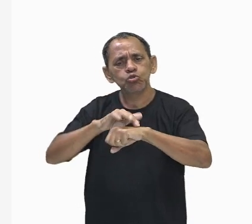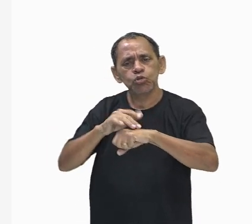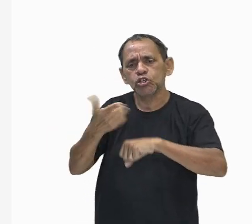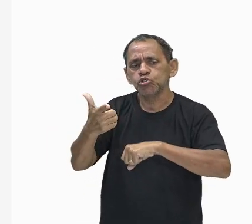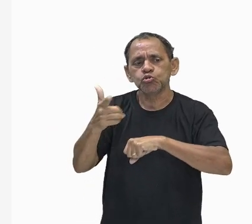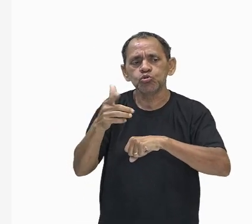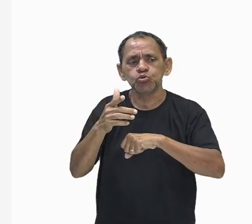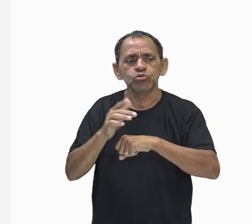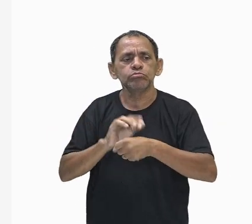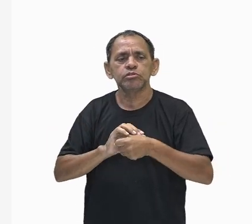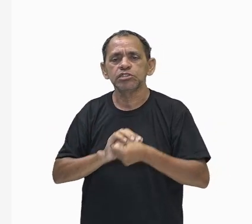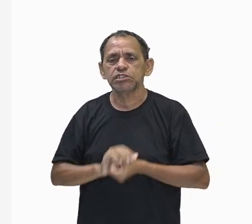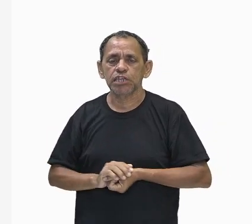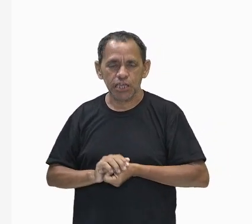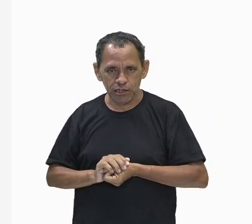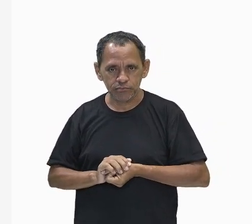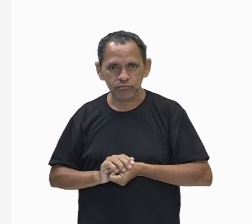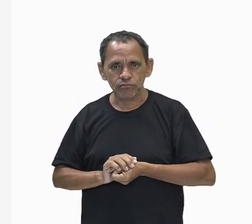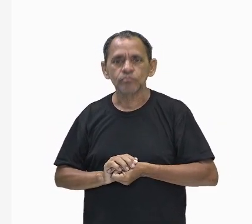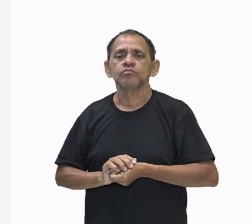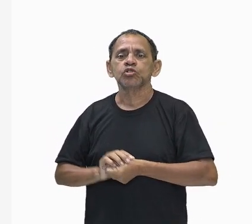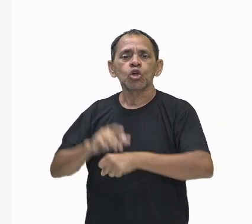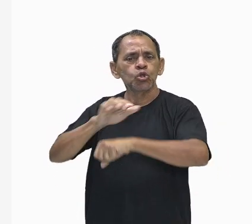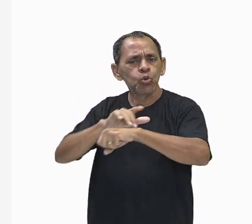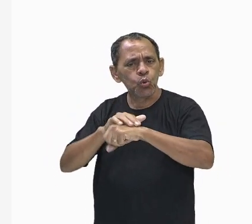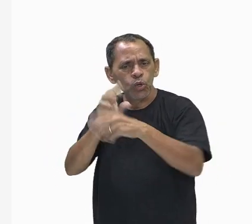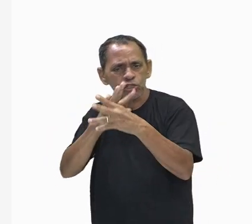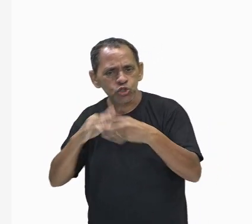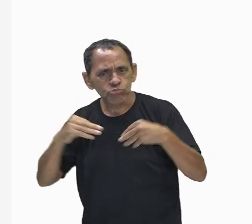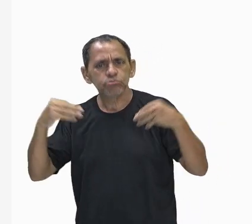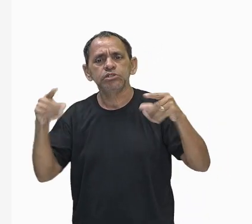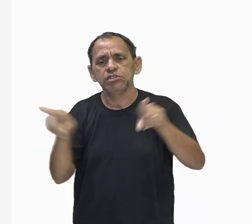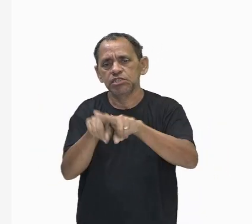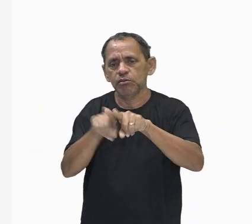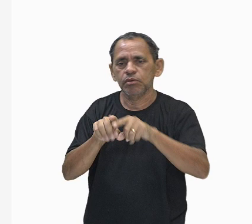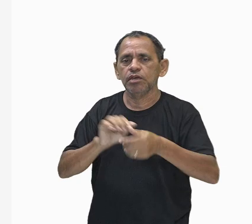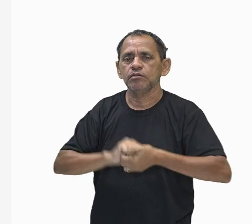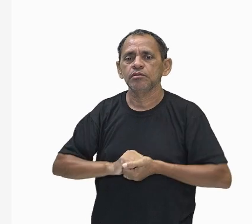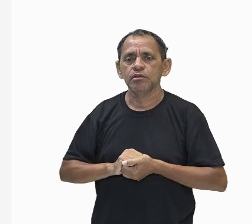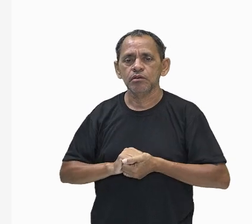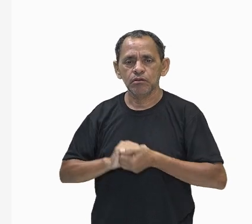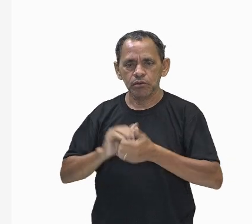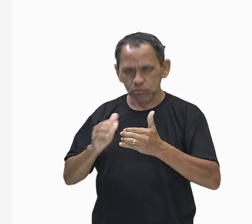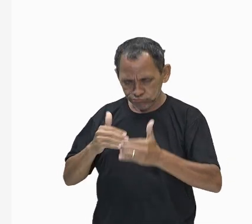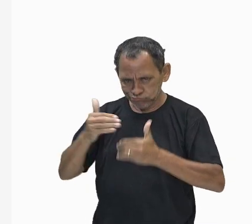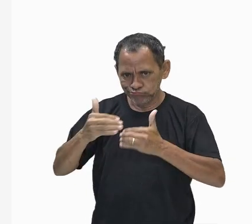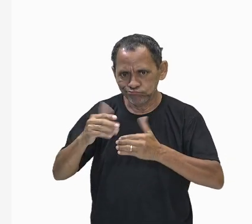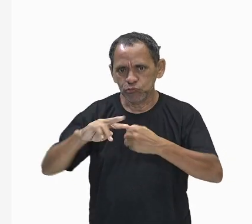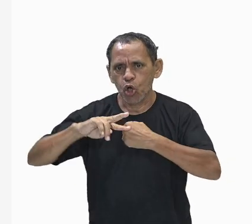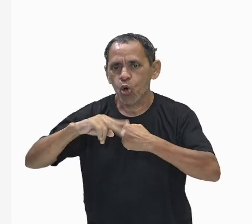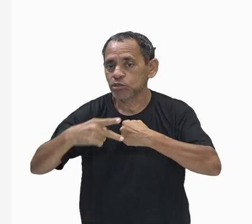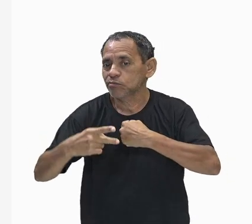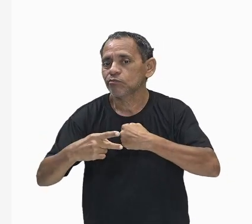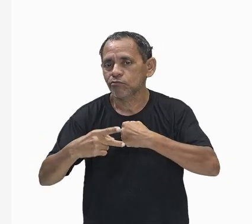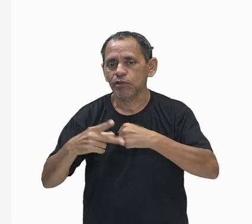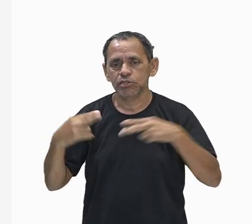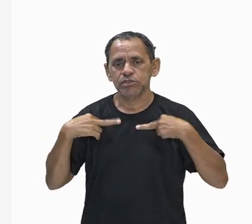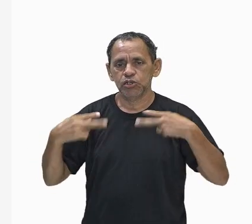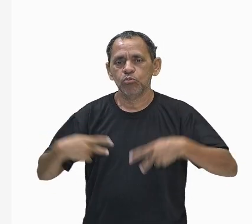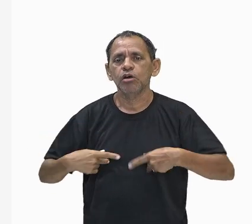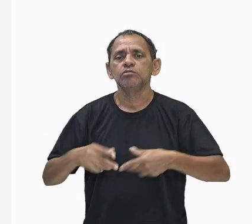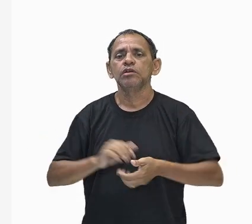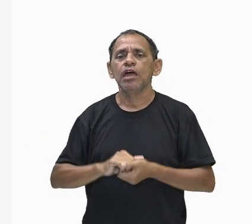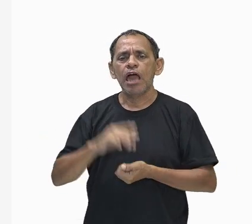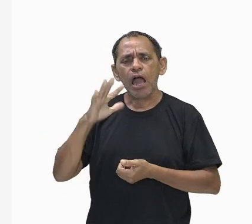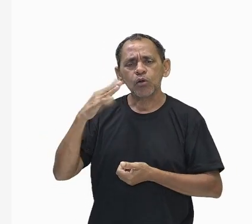o tratamento é muito extenso ou traz consequências para o ser humano. Ela funciona